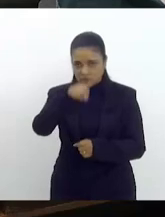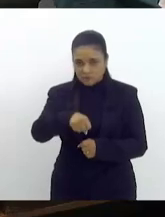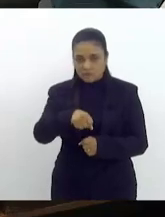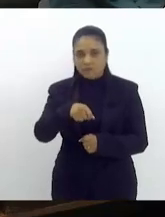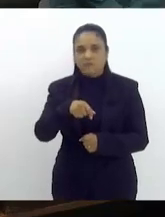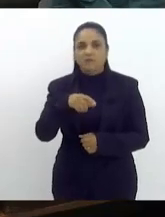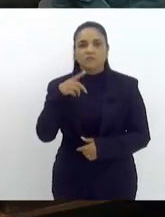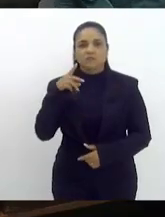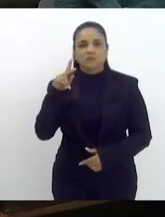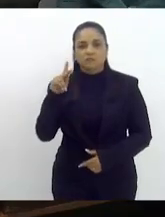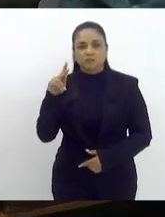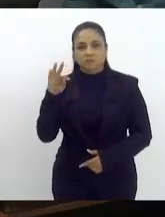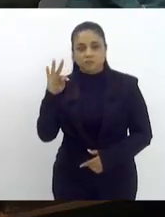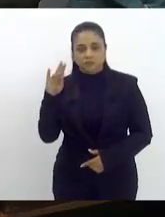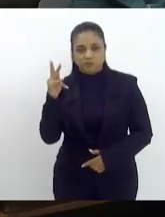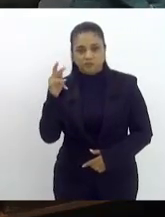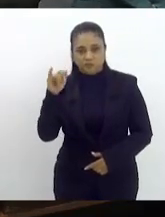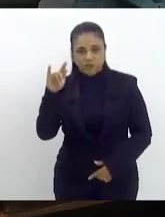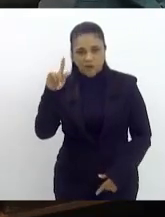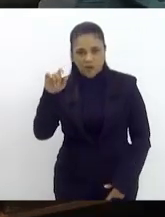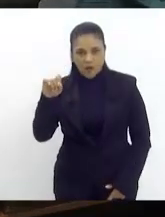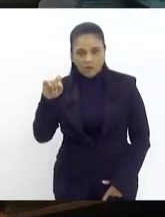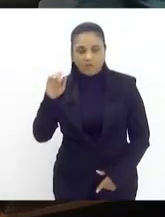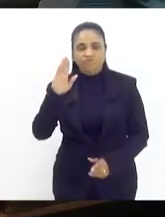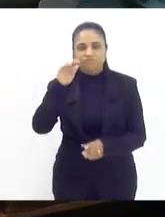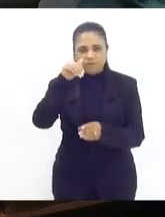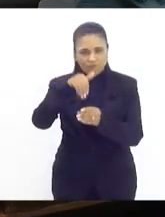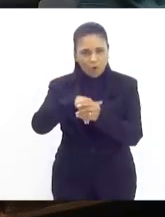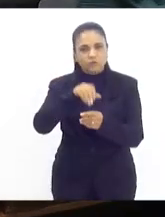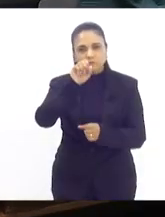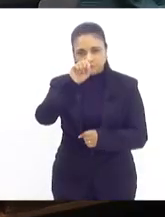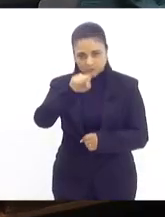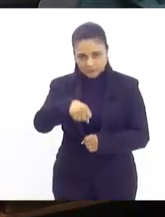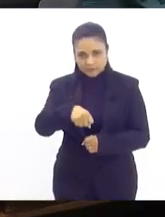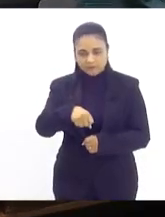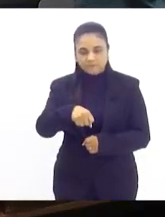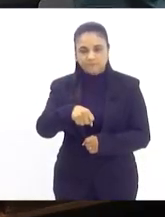Deputado Tiago Galhaço, deixou consignado, voto...